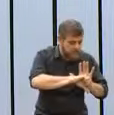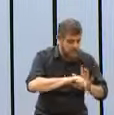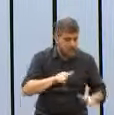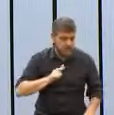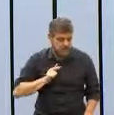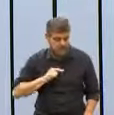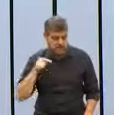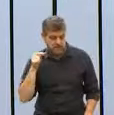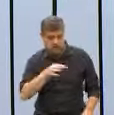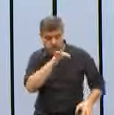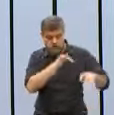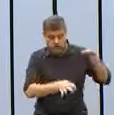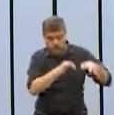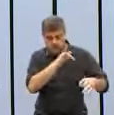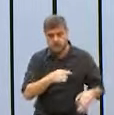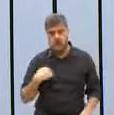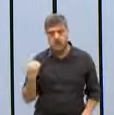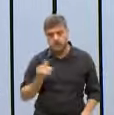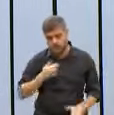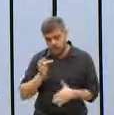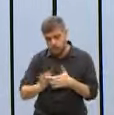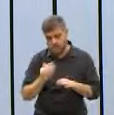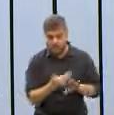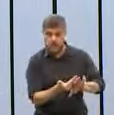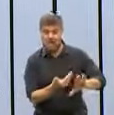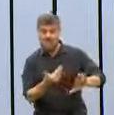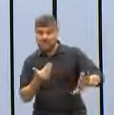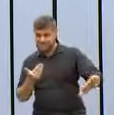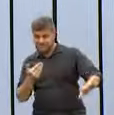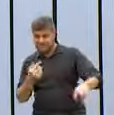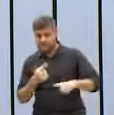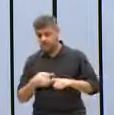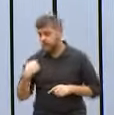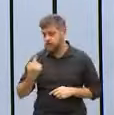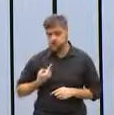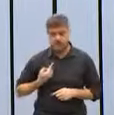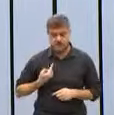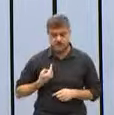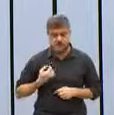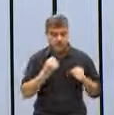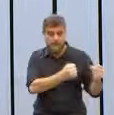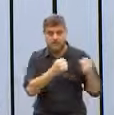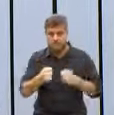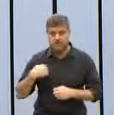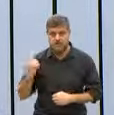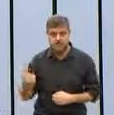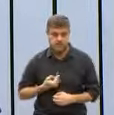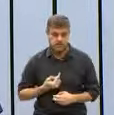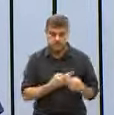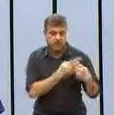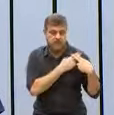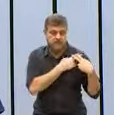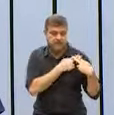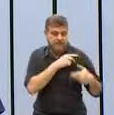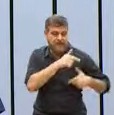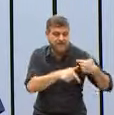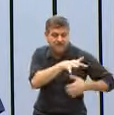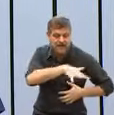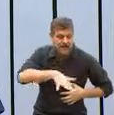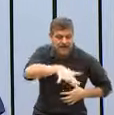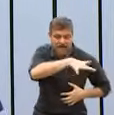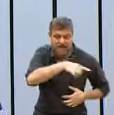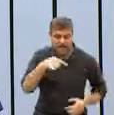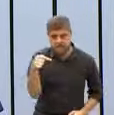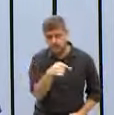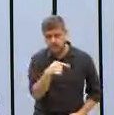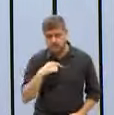da autoridade judicial, aí o Conselho se retira, porque nós não temos autonomia, nós não temos escopo para trabalhar nessa ação.